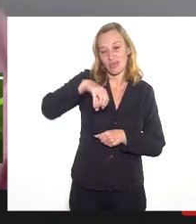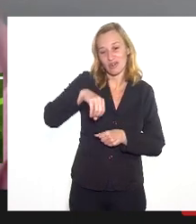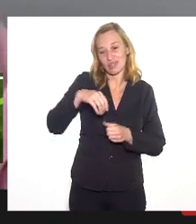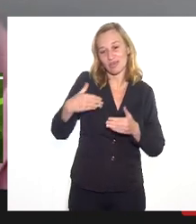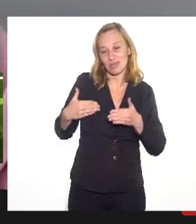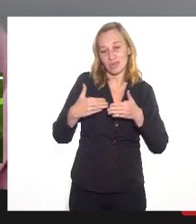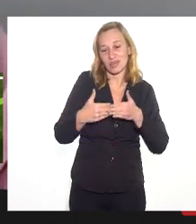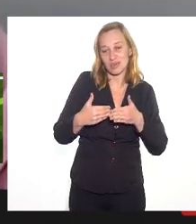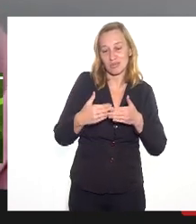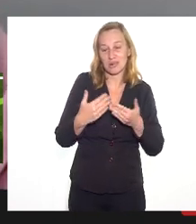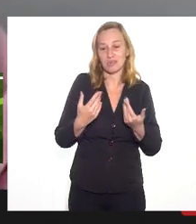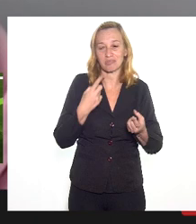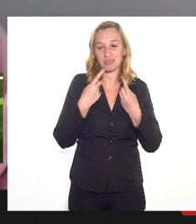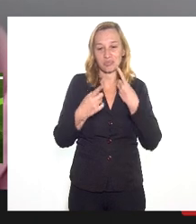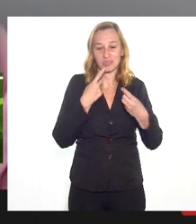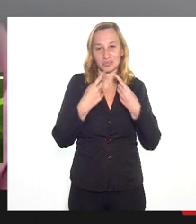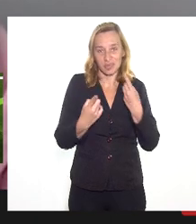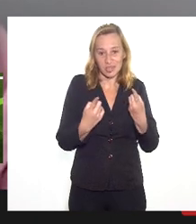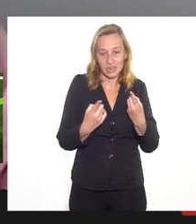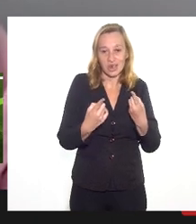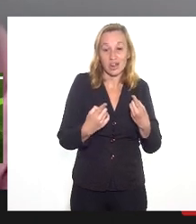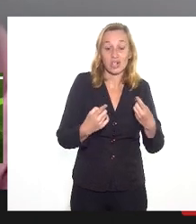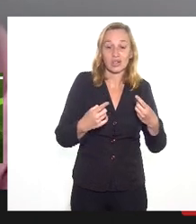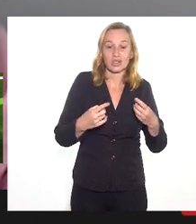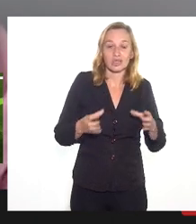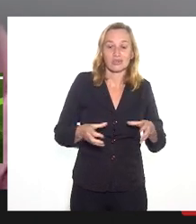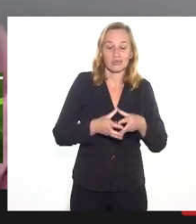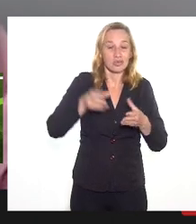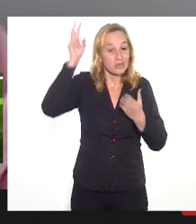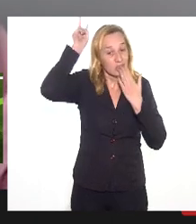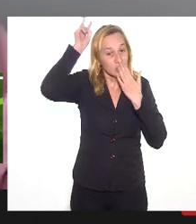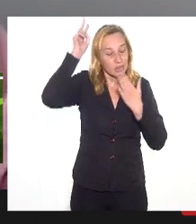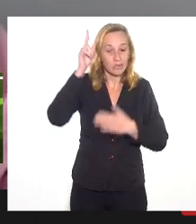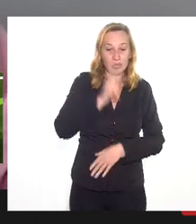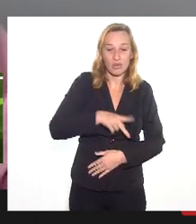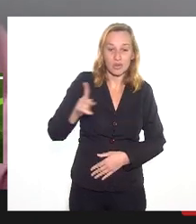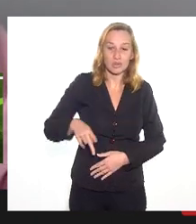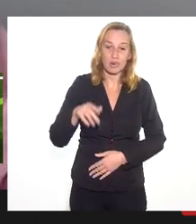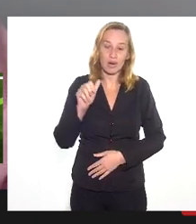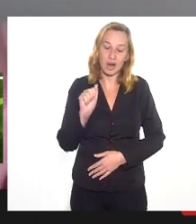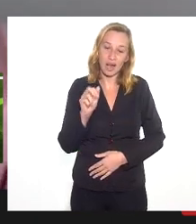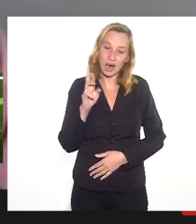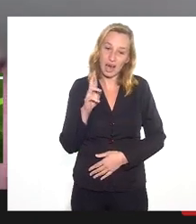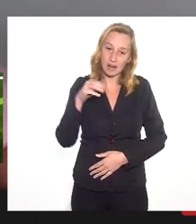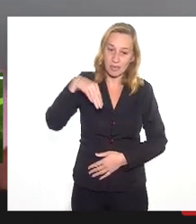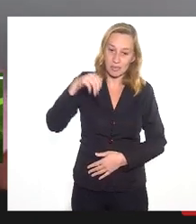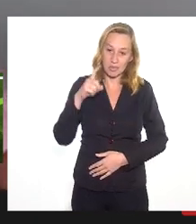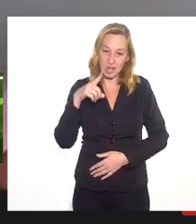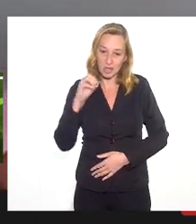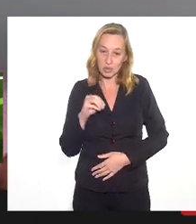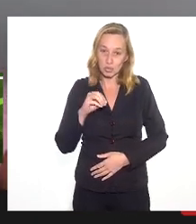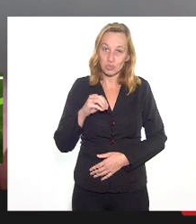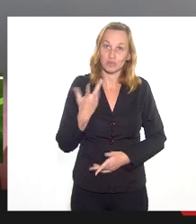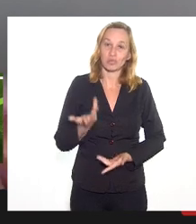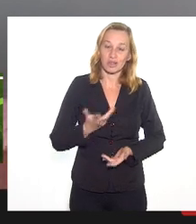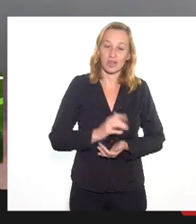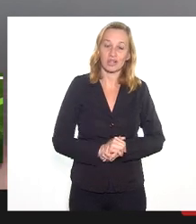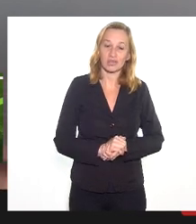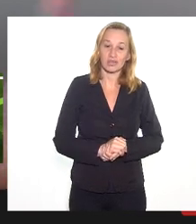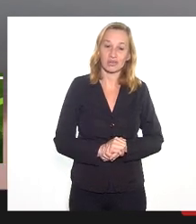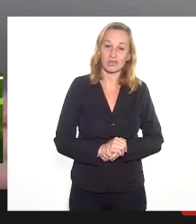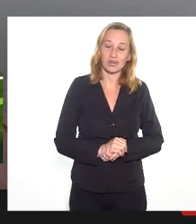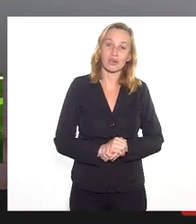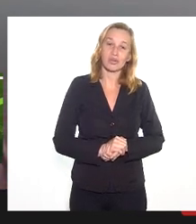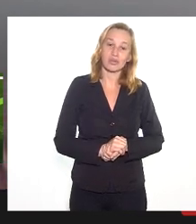aproximou do debate sobre educação indígena, aqui me refiro ao professor Armando Martins de Barros, que foi um